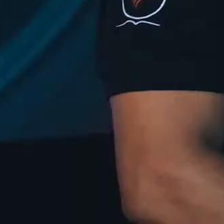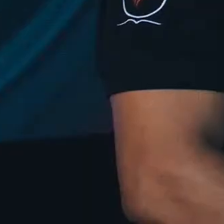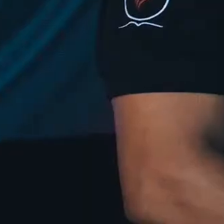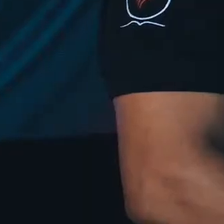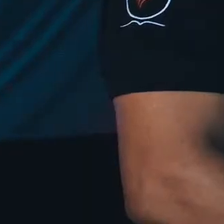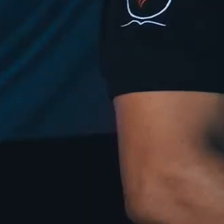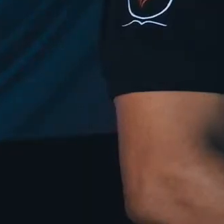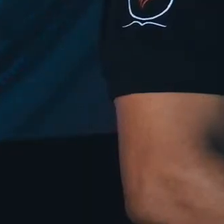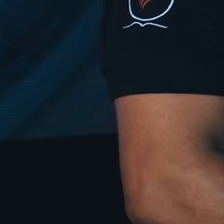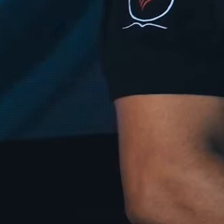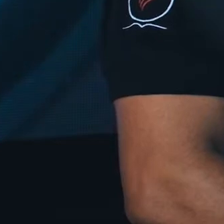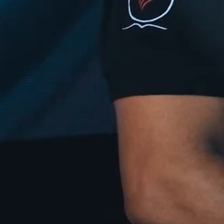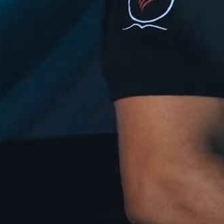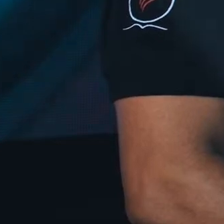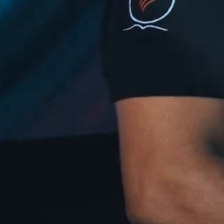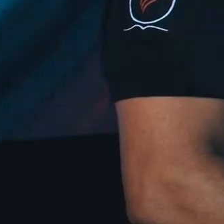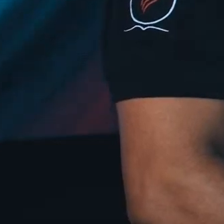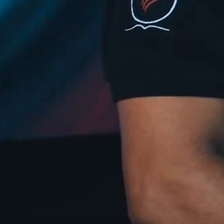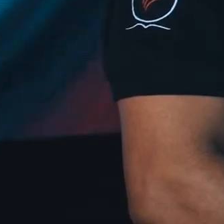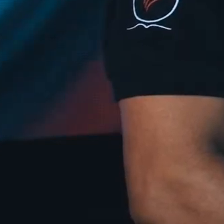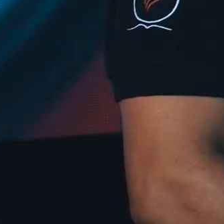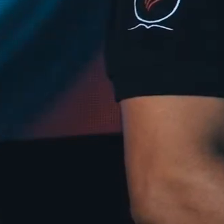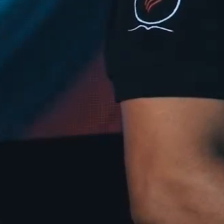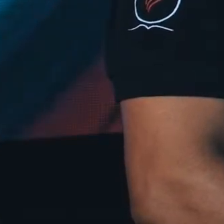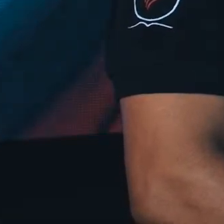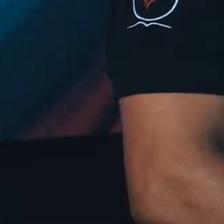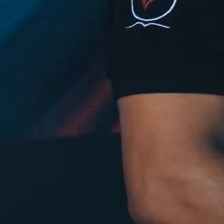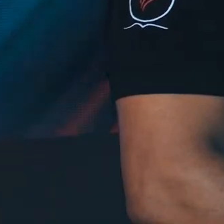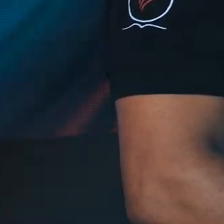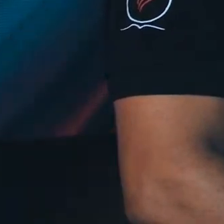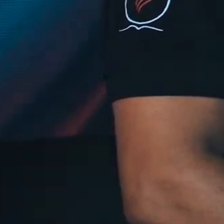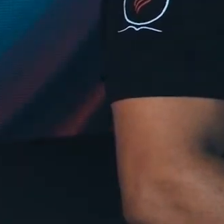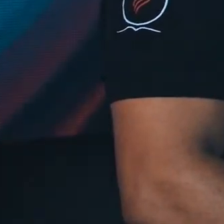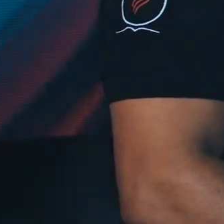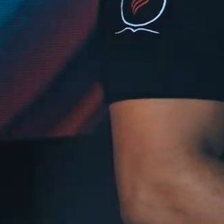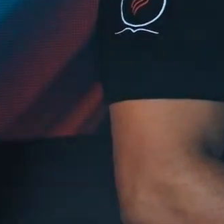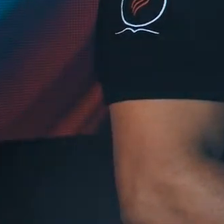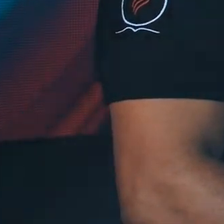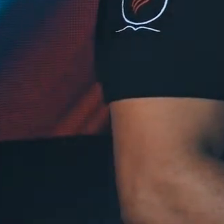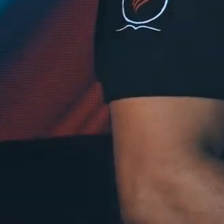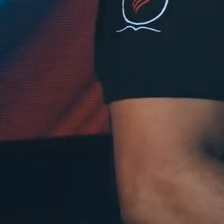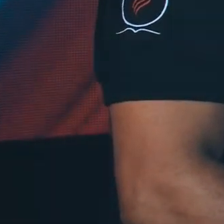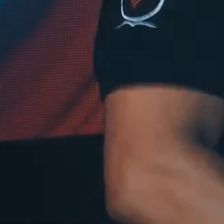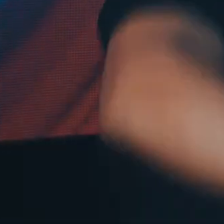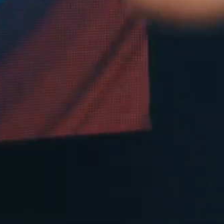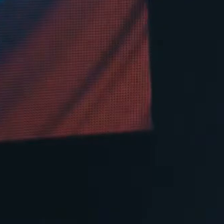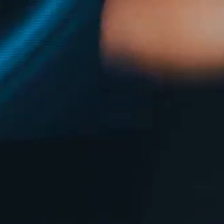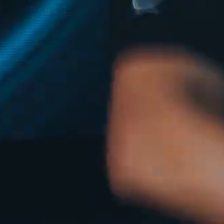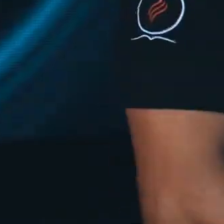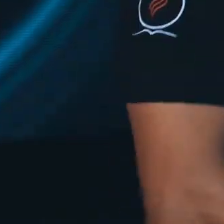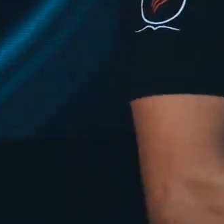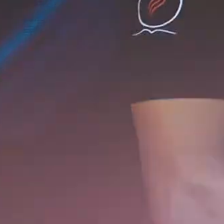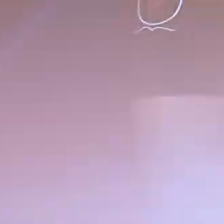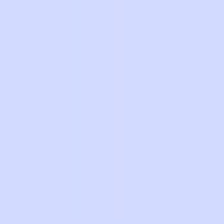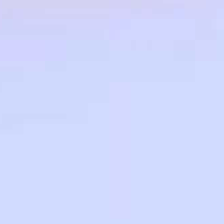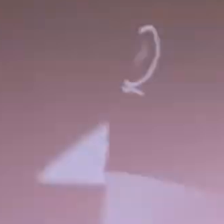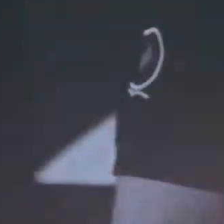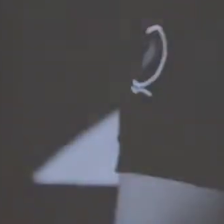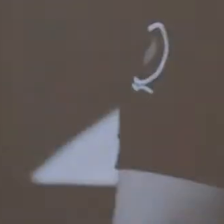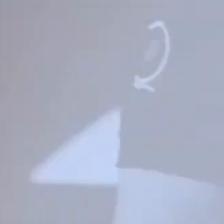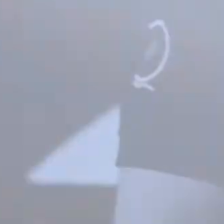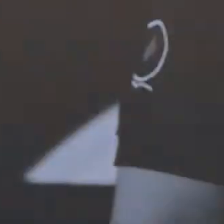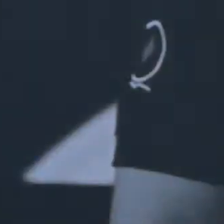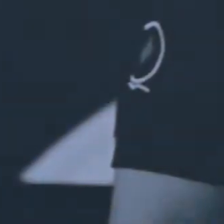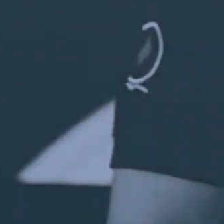@família_ADEVEC. Venha ter uma família vitoriosa. Faça parte de nossas atividades. Deus abençoe. Vem estar conosco.